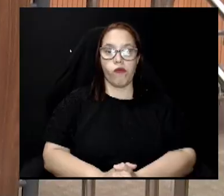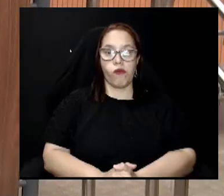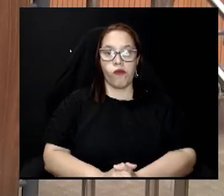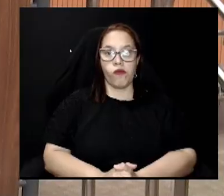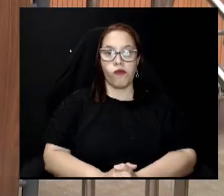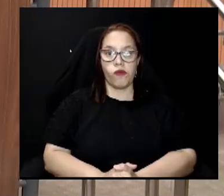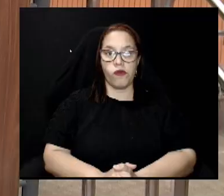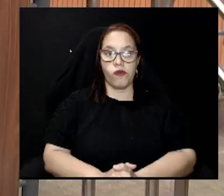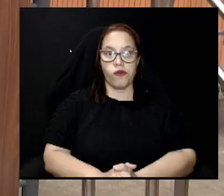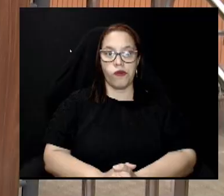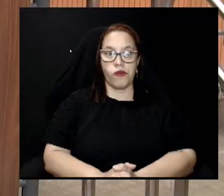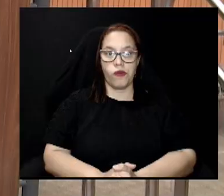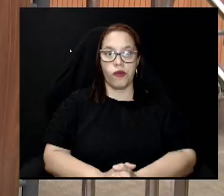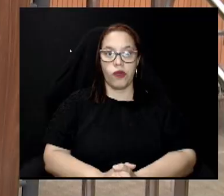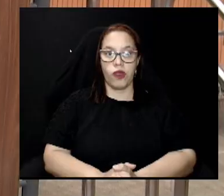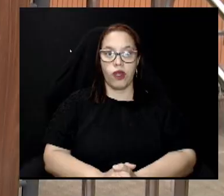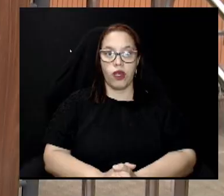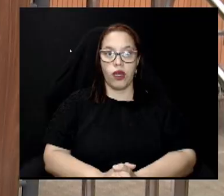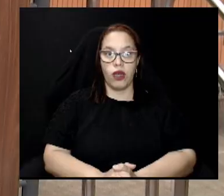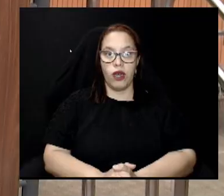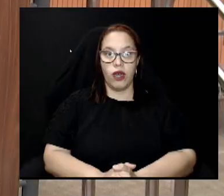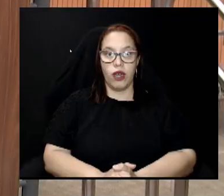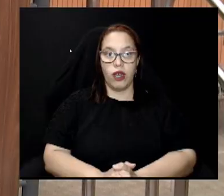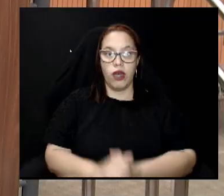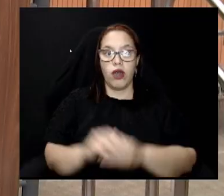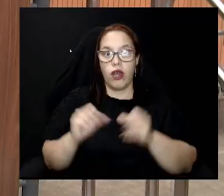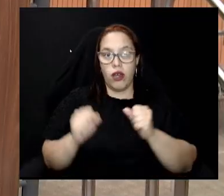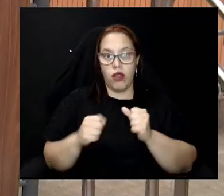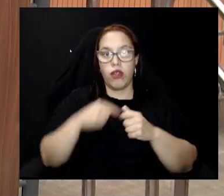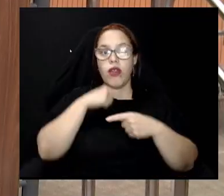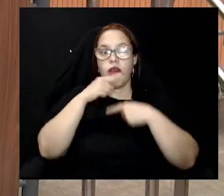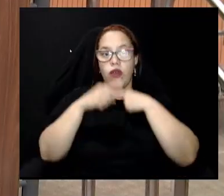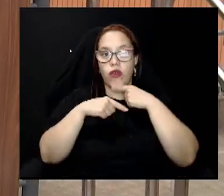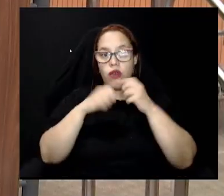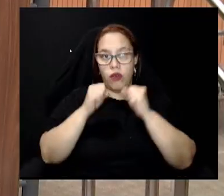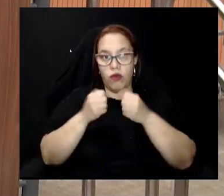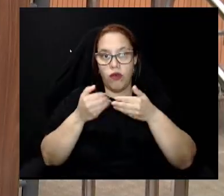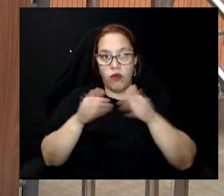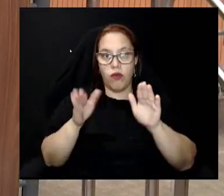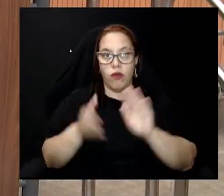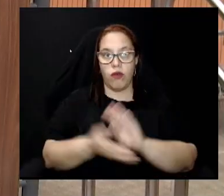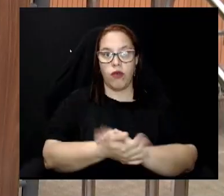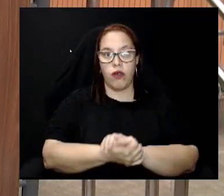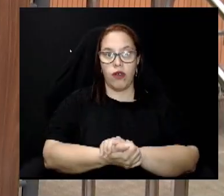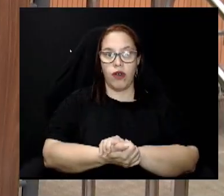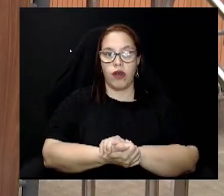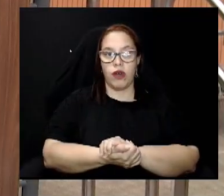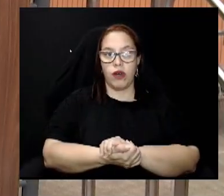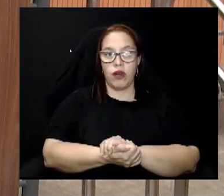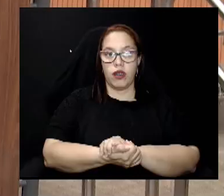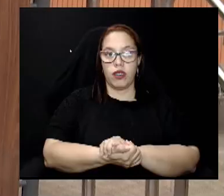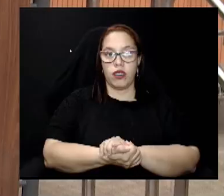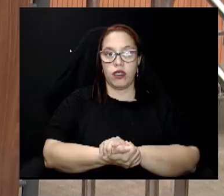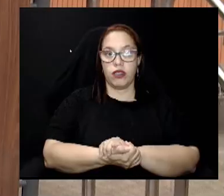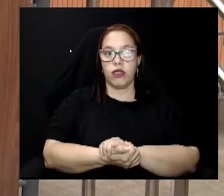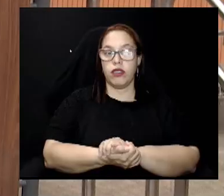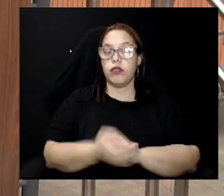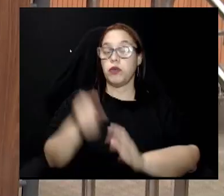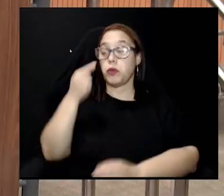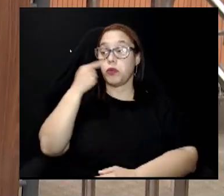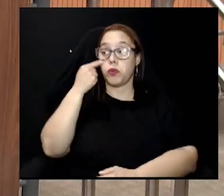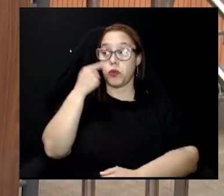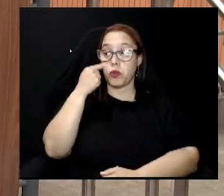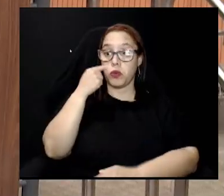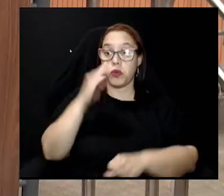Bom, eu tenho dúvida aqui. Posso perguntar? Pode. Então, vou abrir a pergunta. Bom, nós vimos que são mais de 7